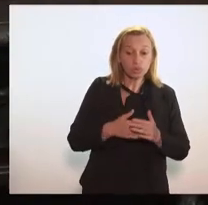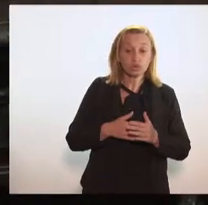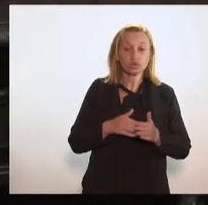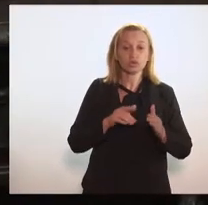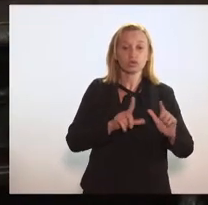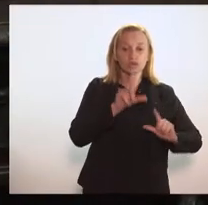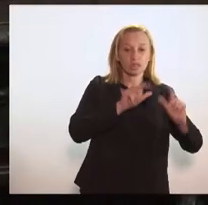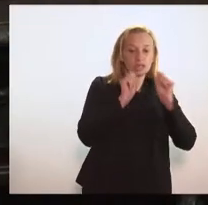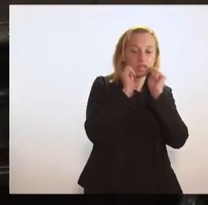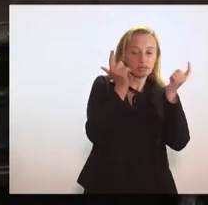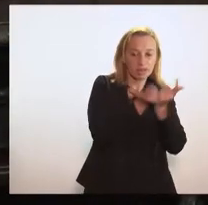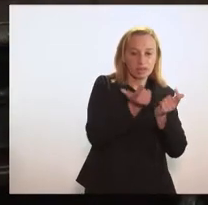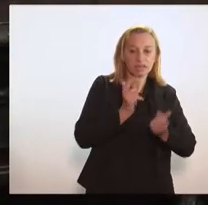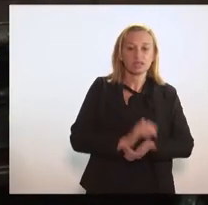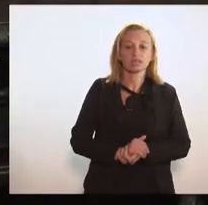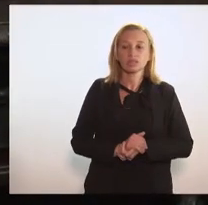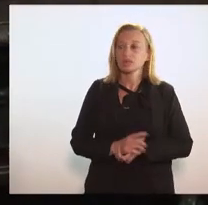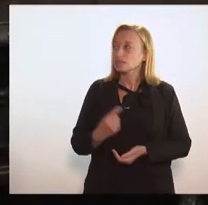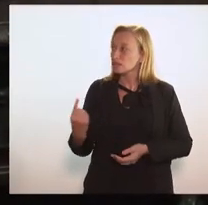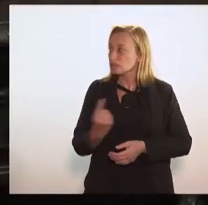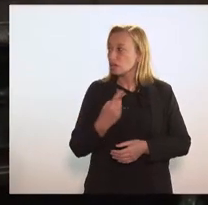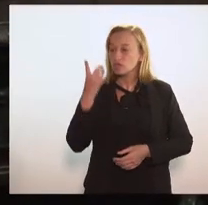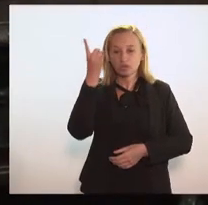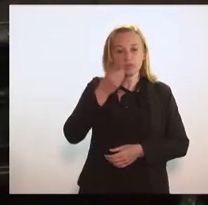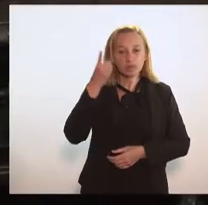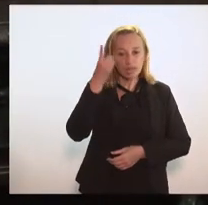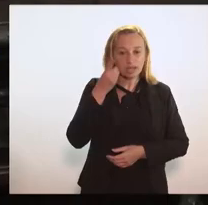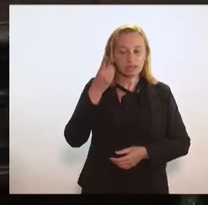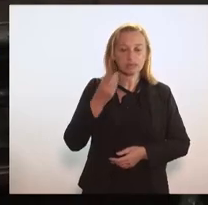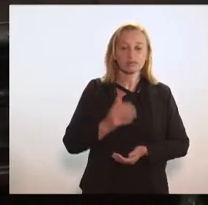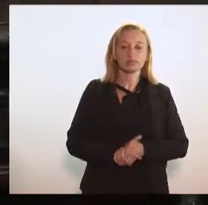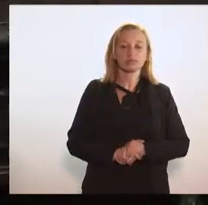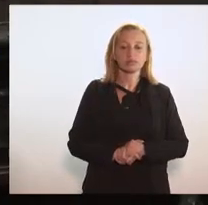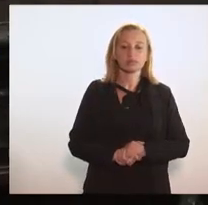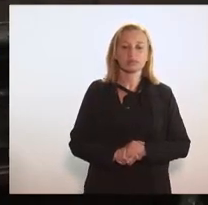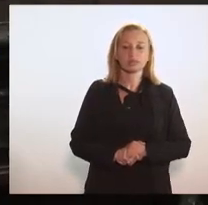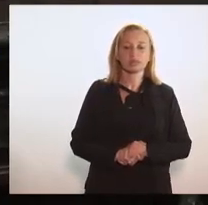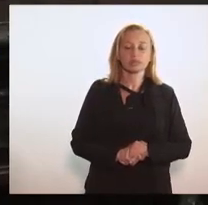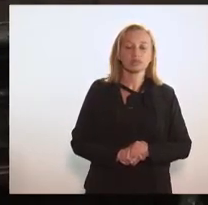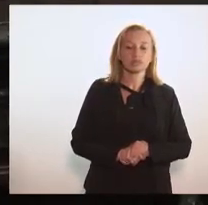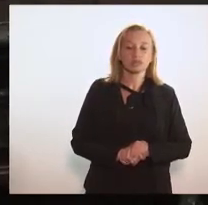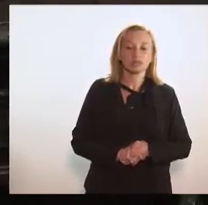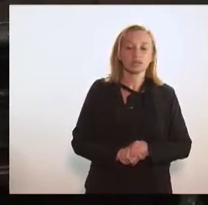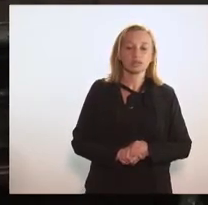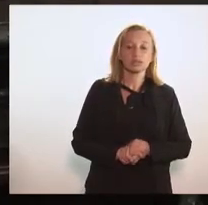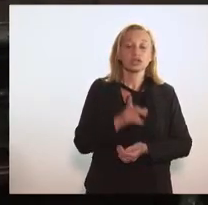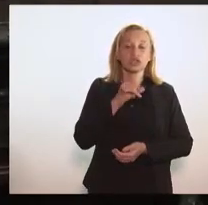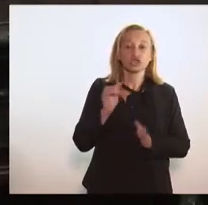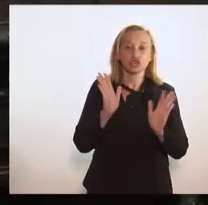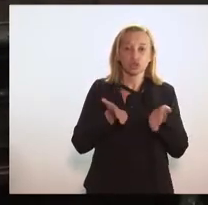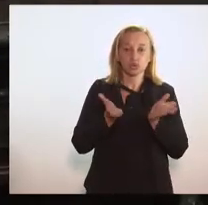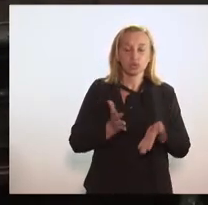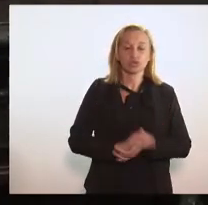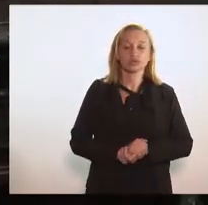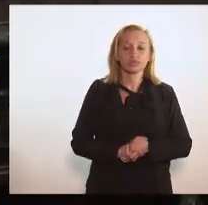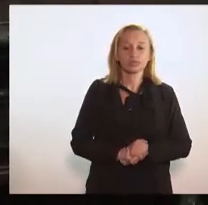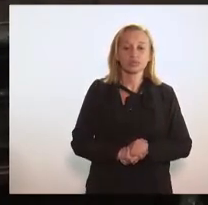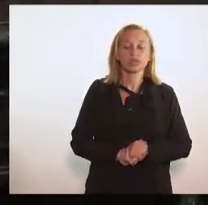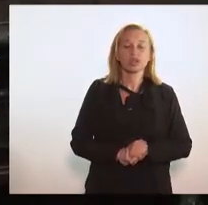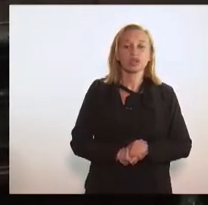pela TV alerj di-log Deputado que Preside posso pedir a gente final do dia de hoje